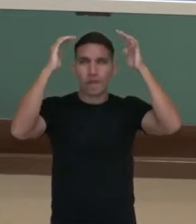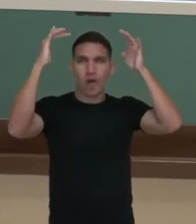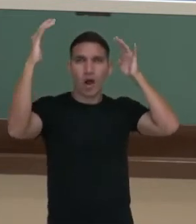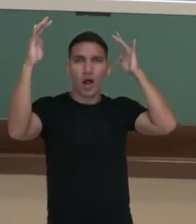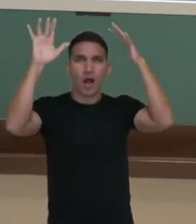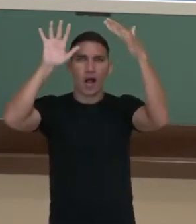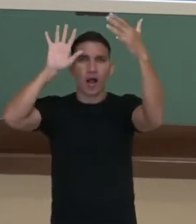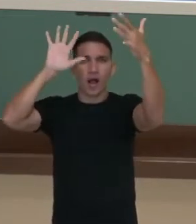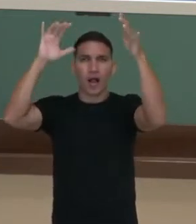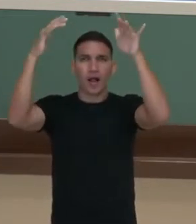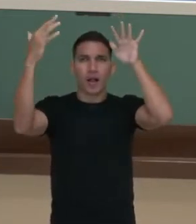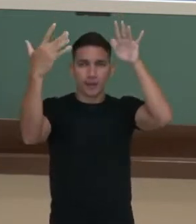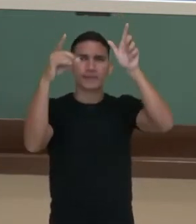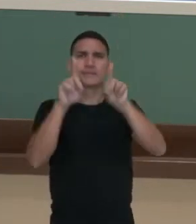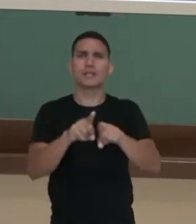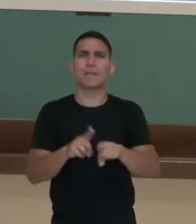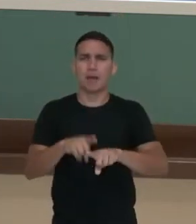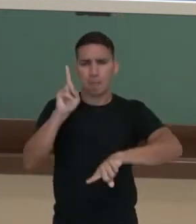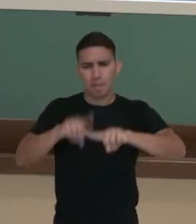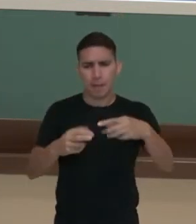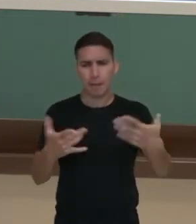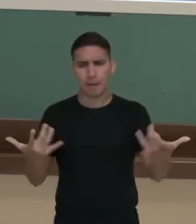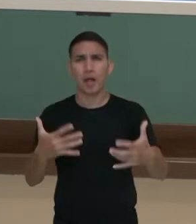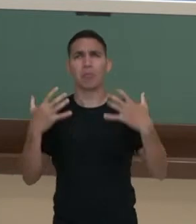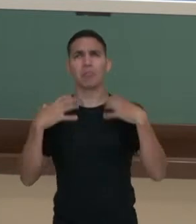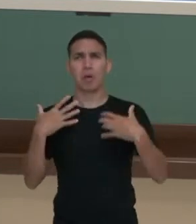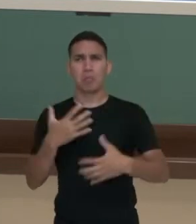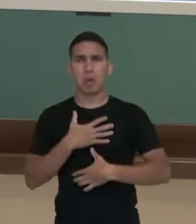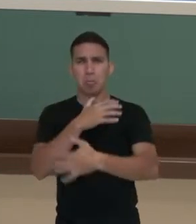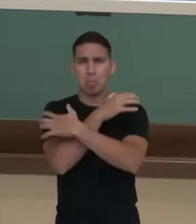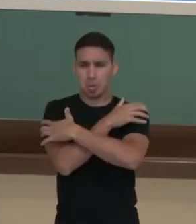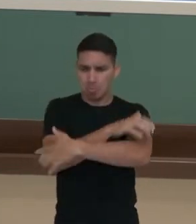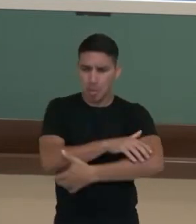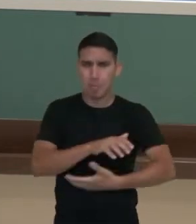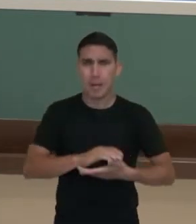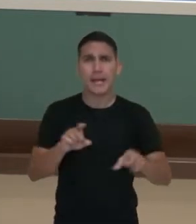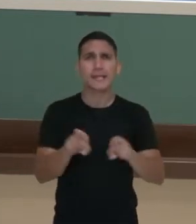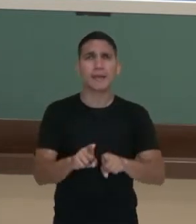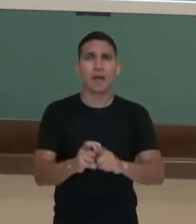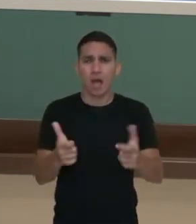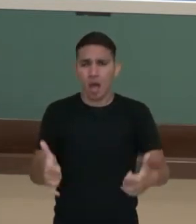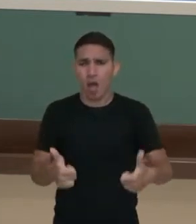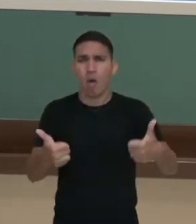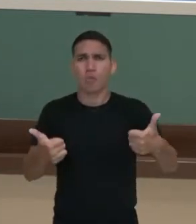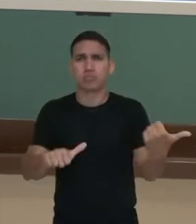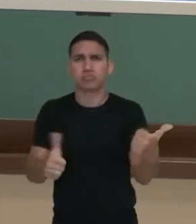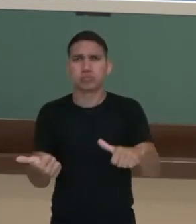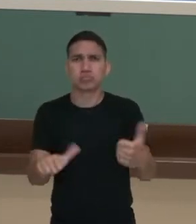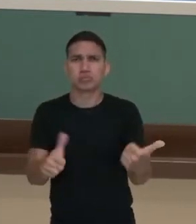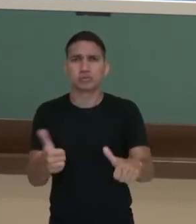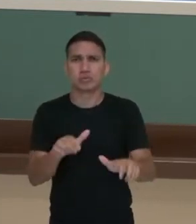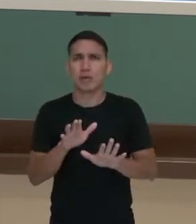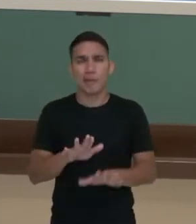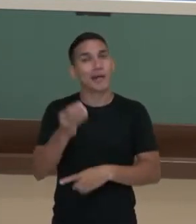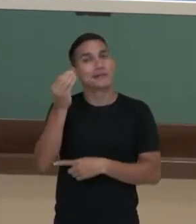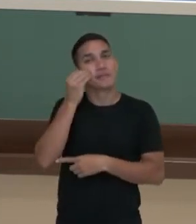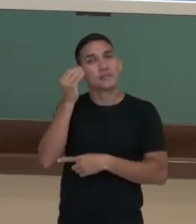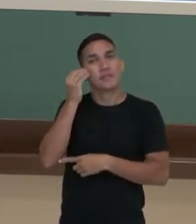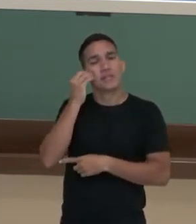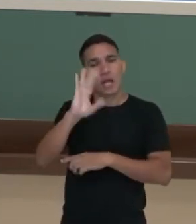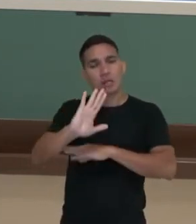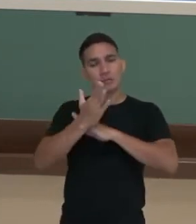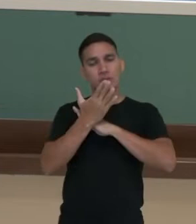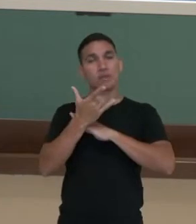os dispositivos, né? A armadura, os controles, né? Para dar realmente aquela ilusão para